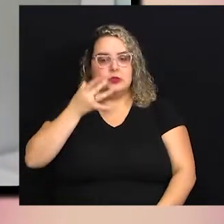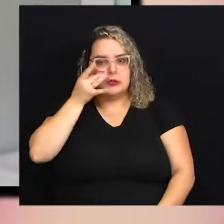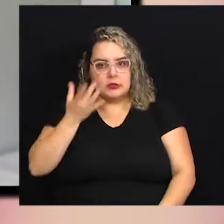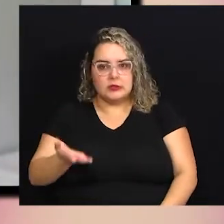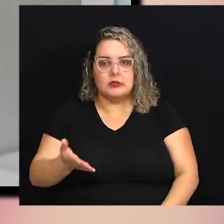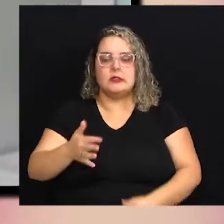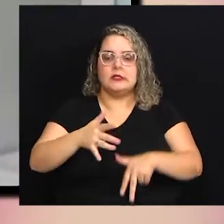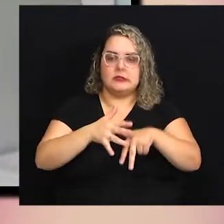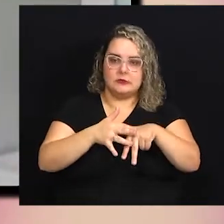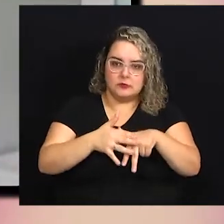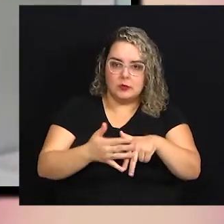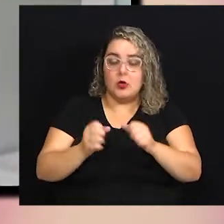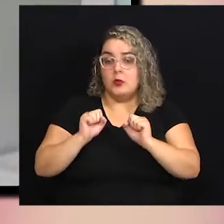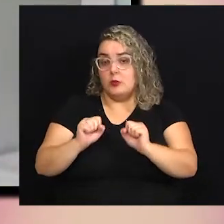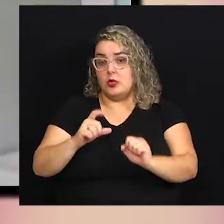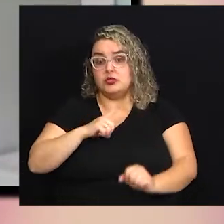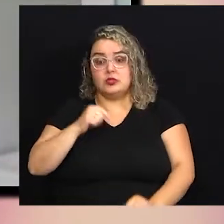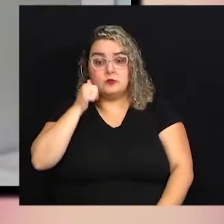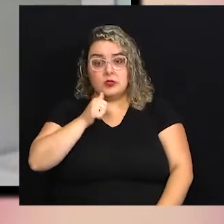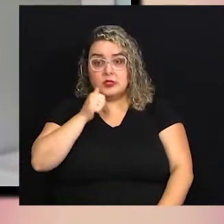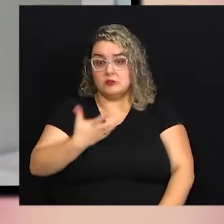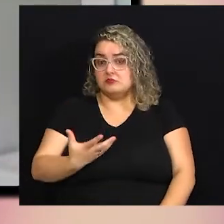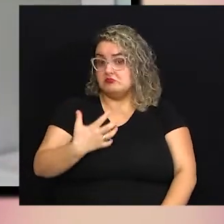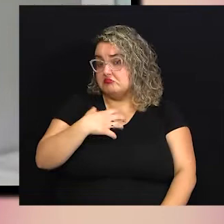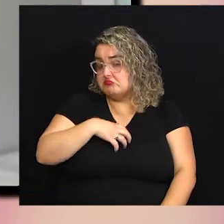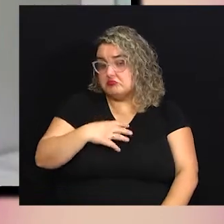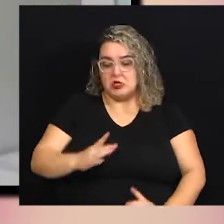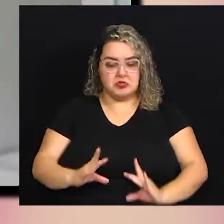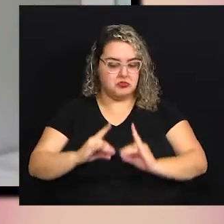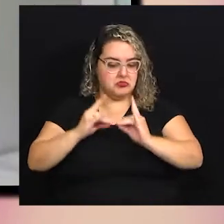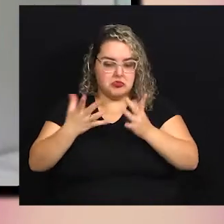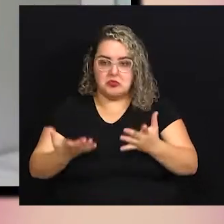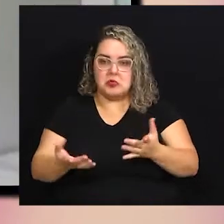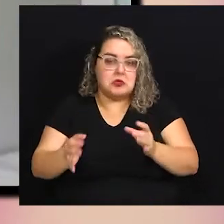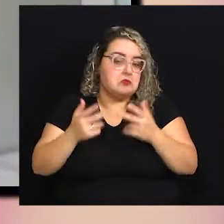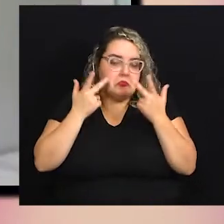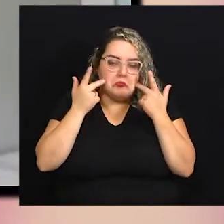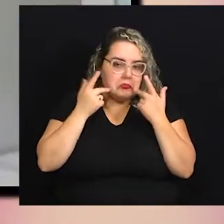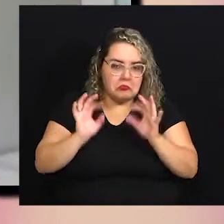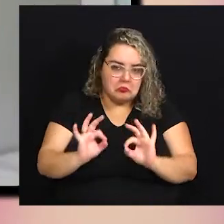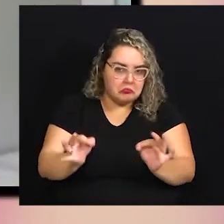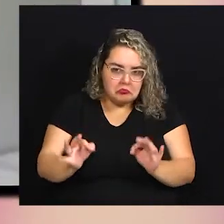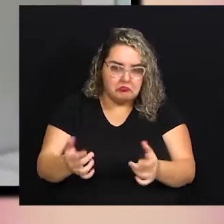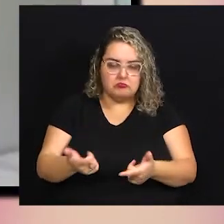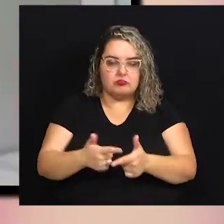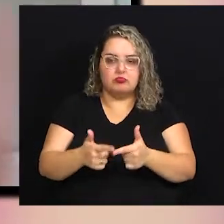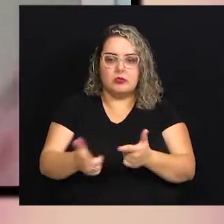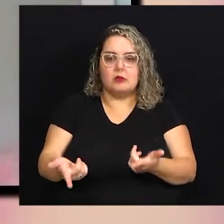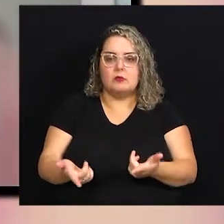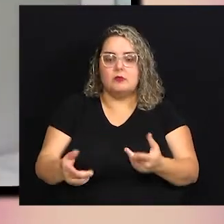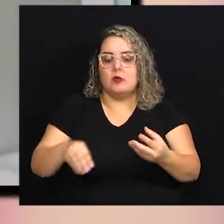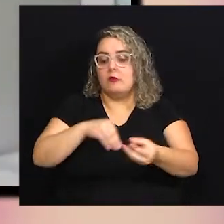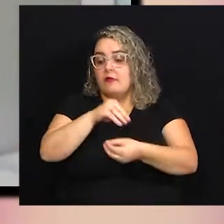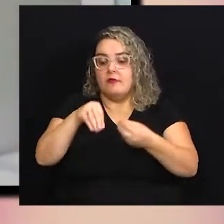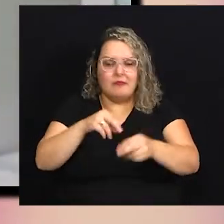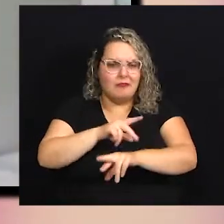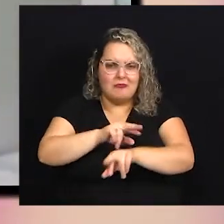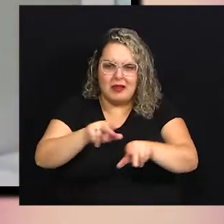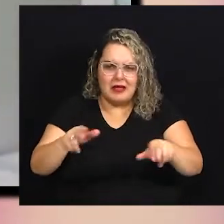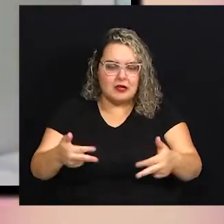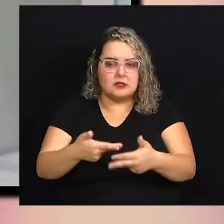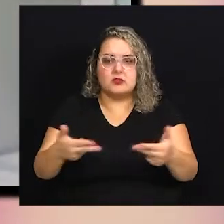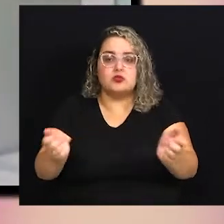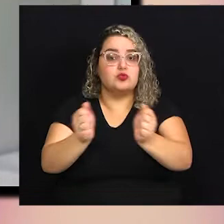estar presentes nessa paciente. Inclusive, pode ter meninas que têm os sintomas, mas os hormônios são normais ainda. Então, tem um mix de